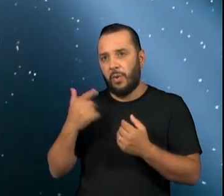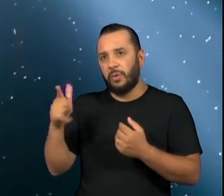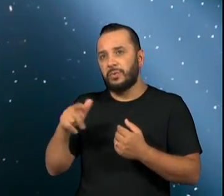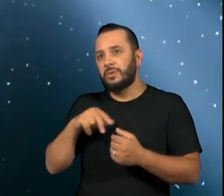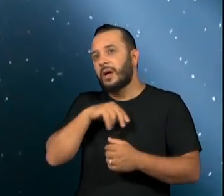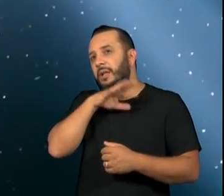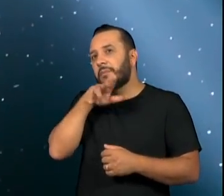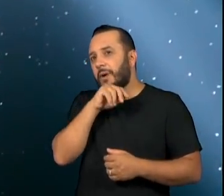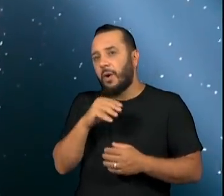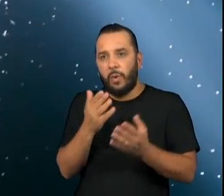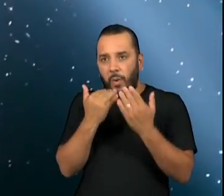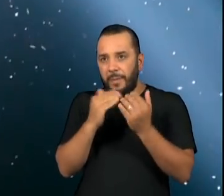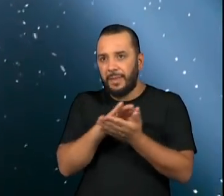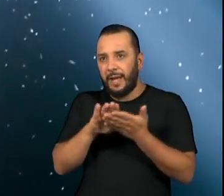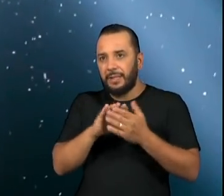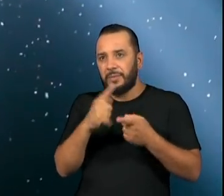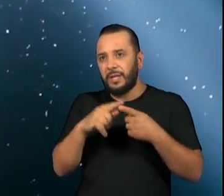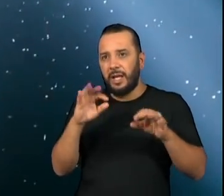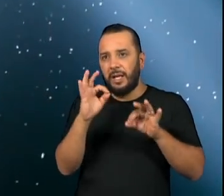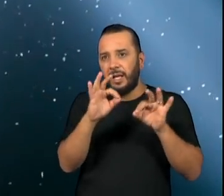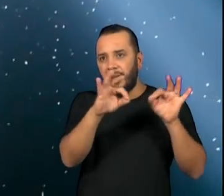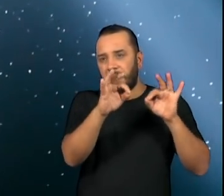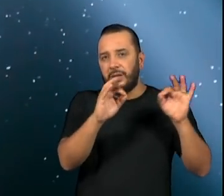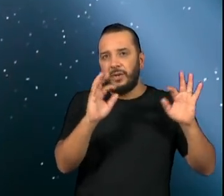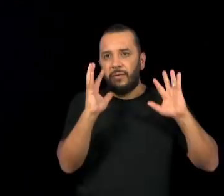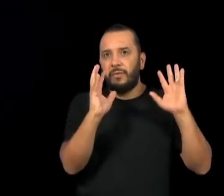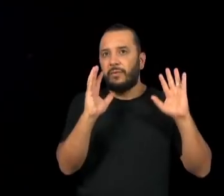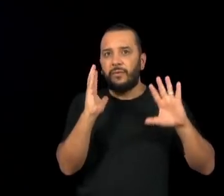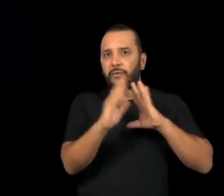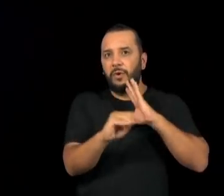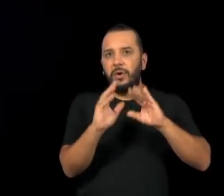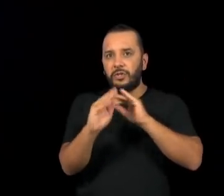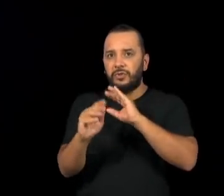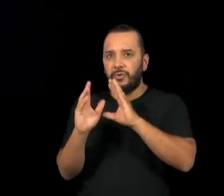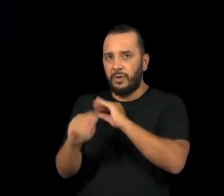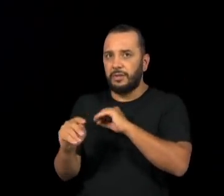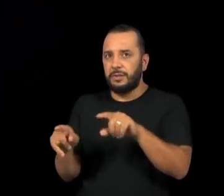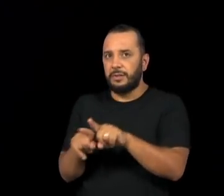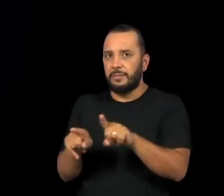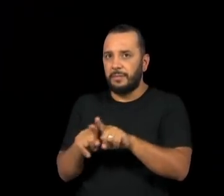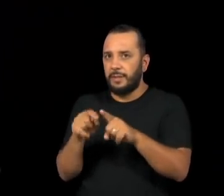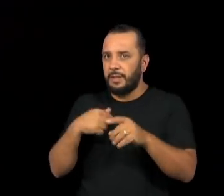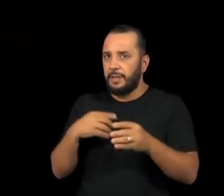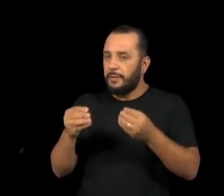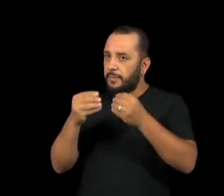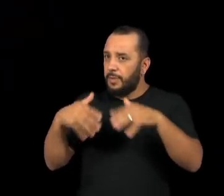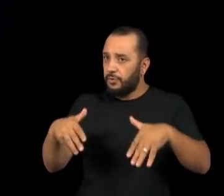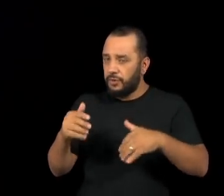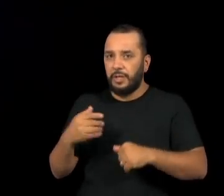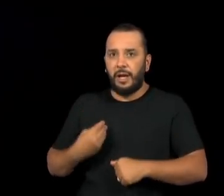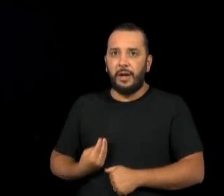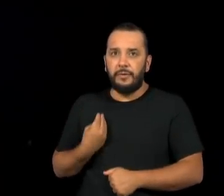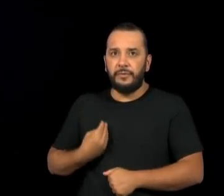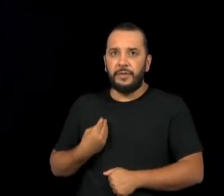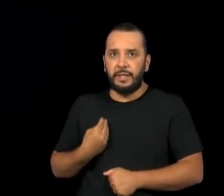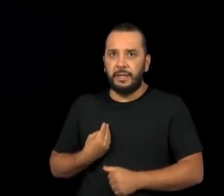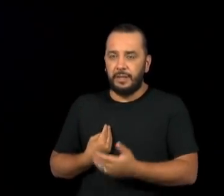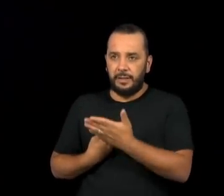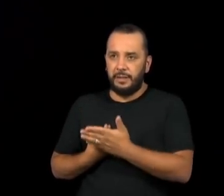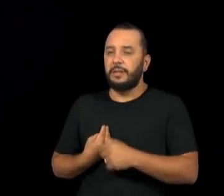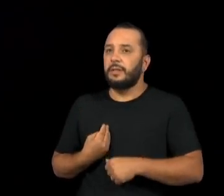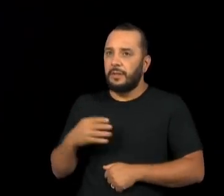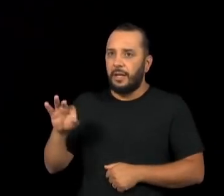a alimentos e vai também prejudicar o próprio ciclo de vida dos insetos.